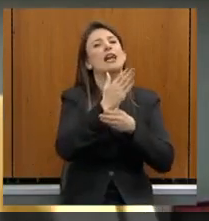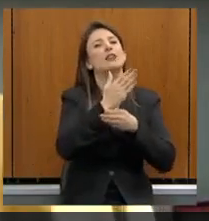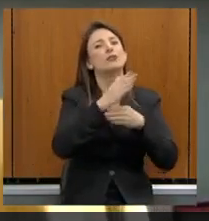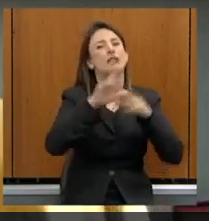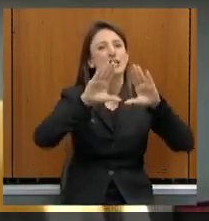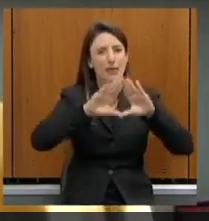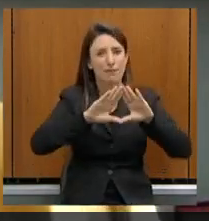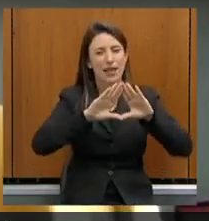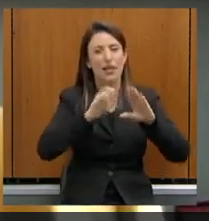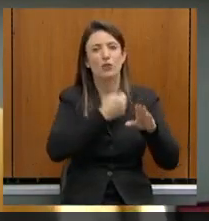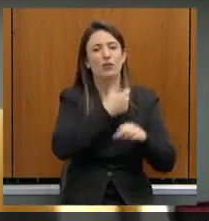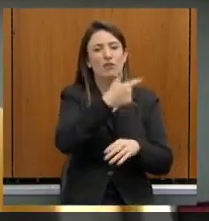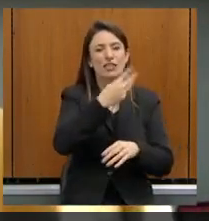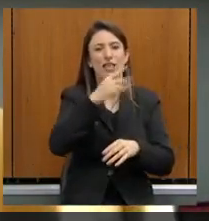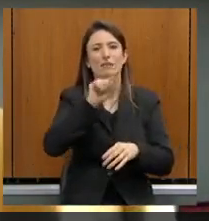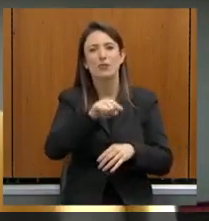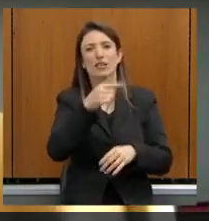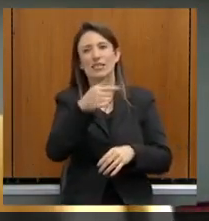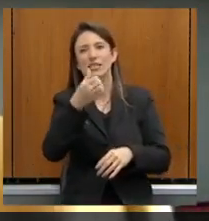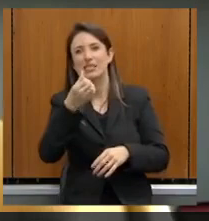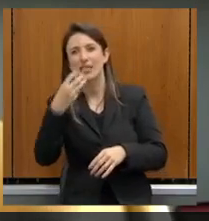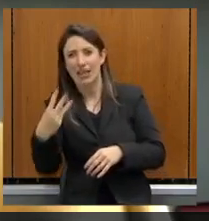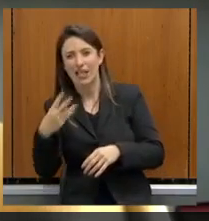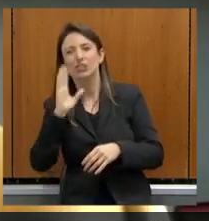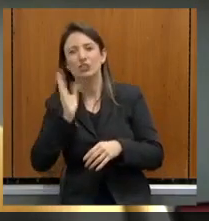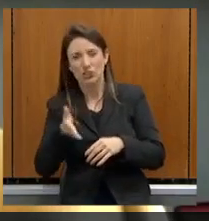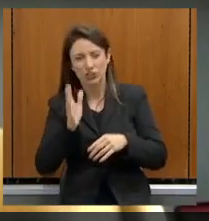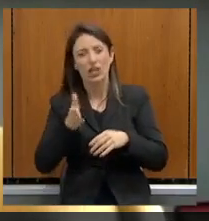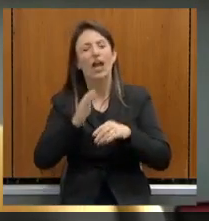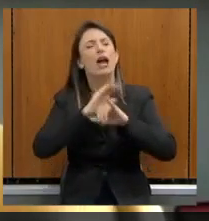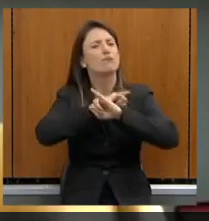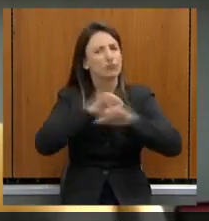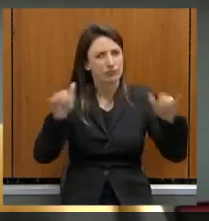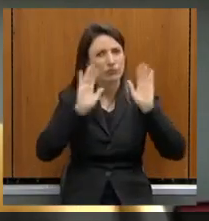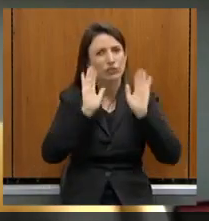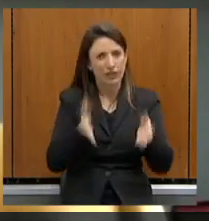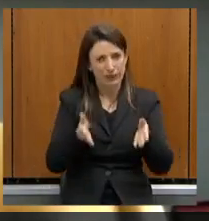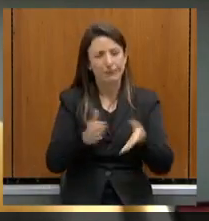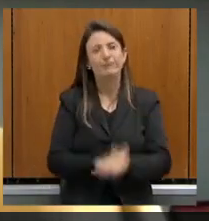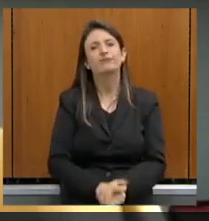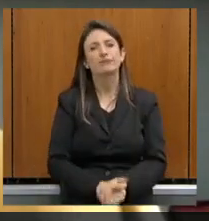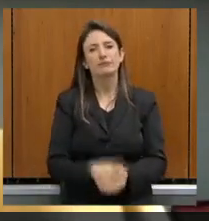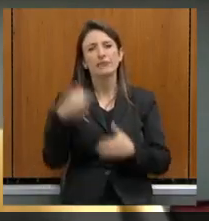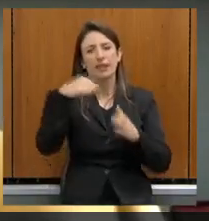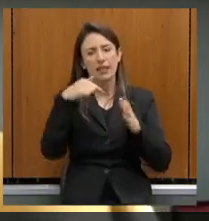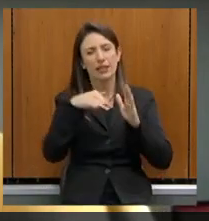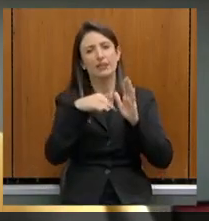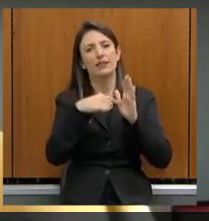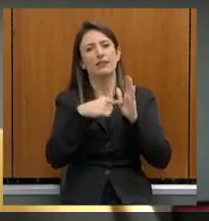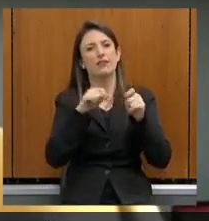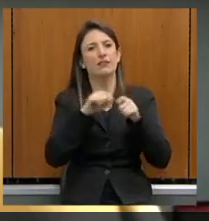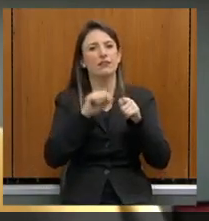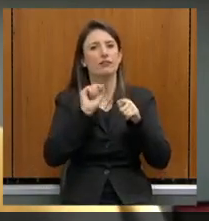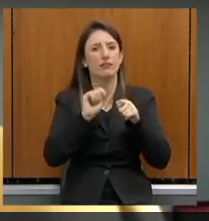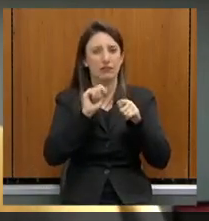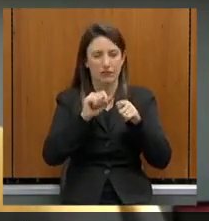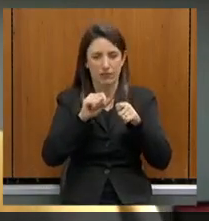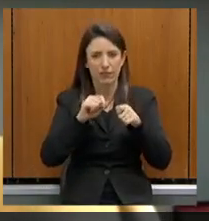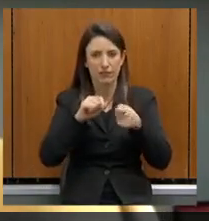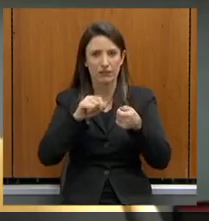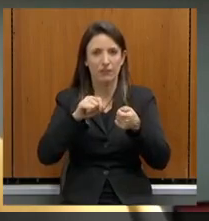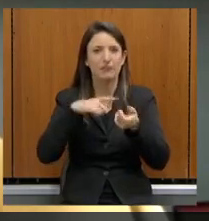.763, já foi sancionado, que institui também a política estadual de turismo